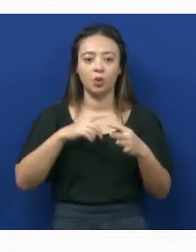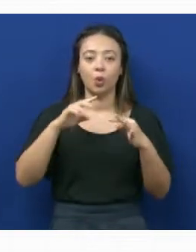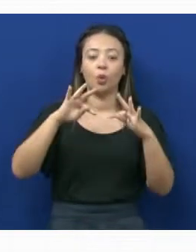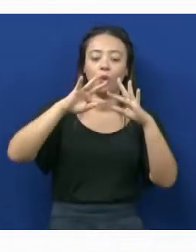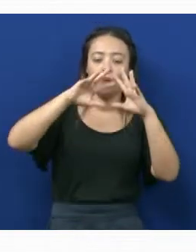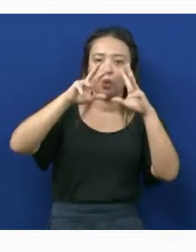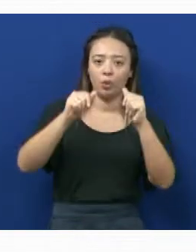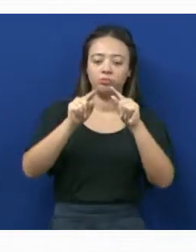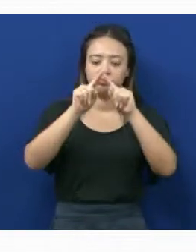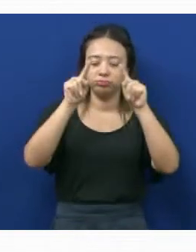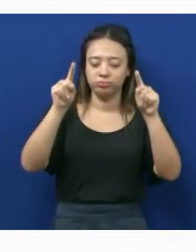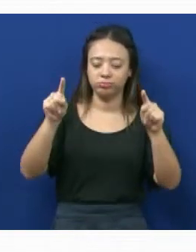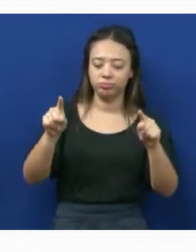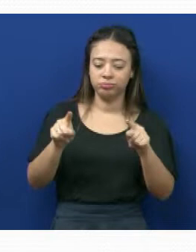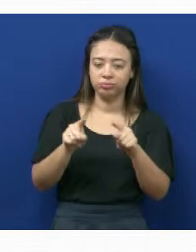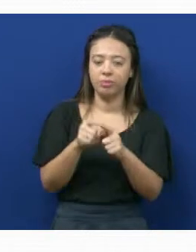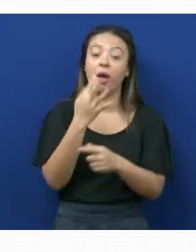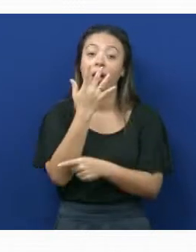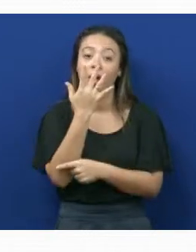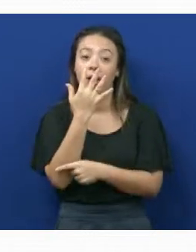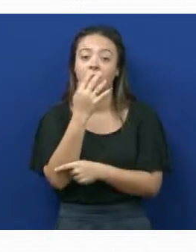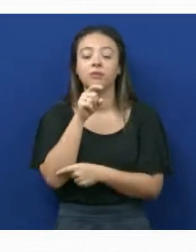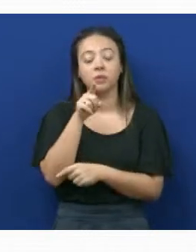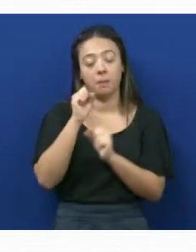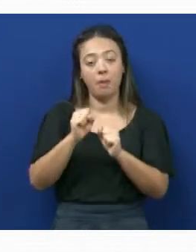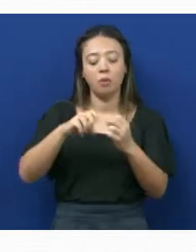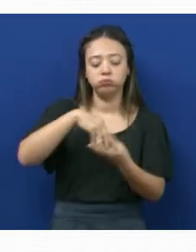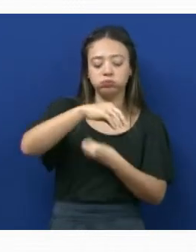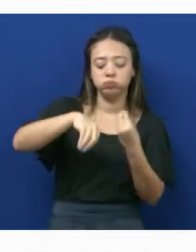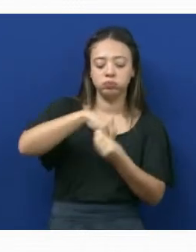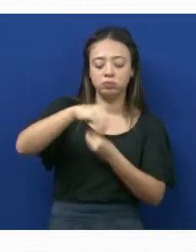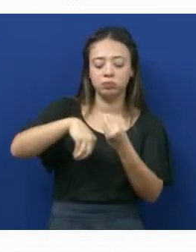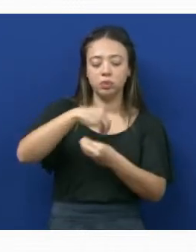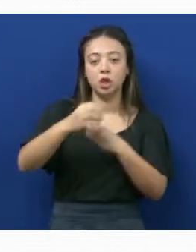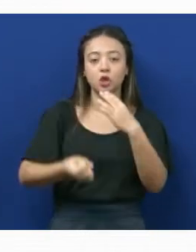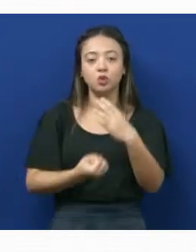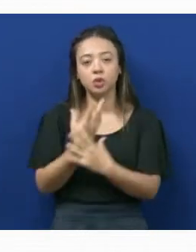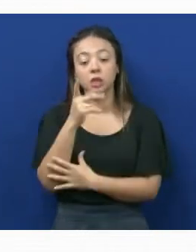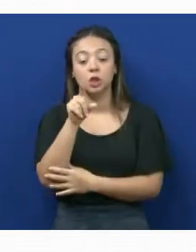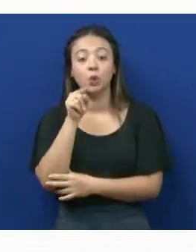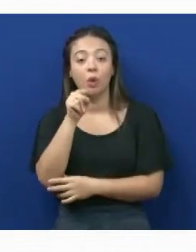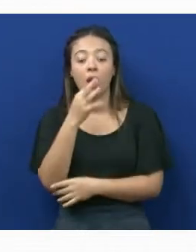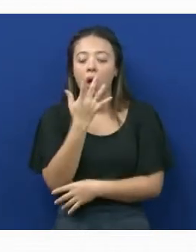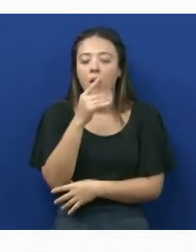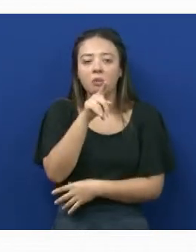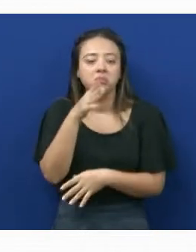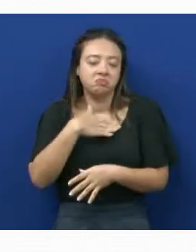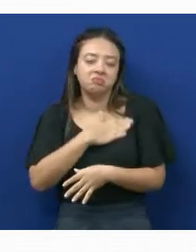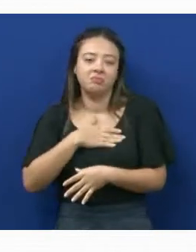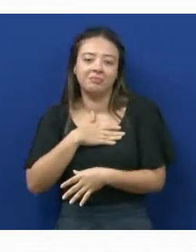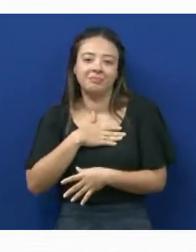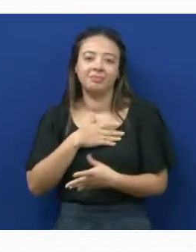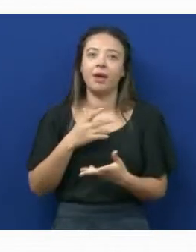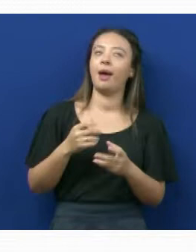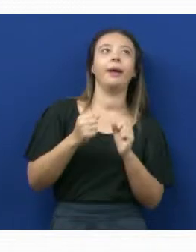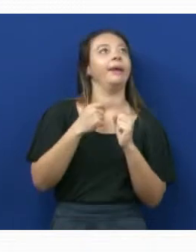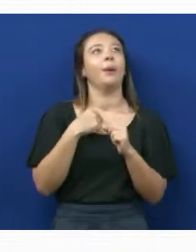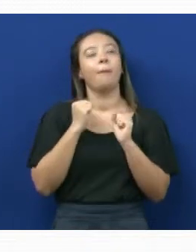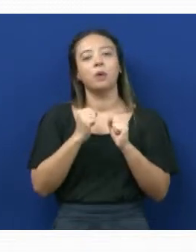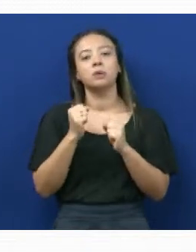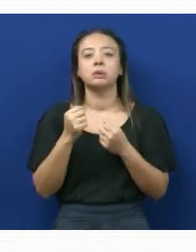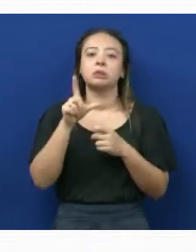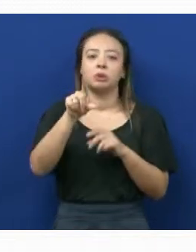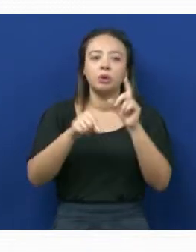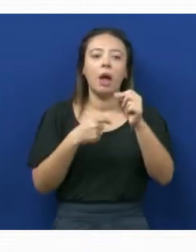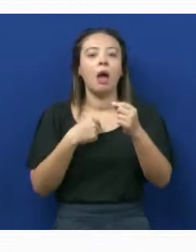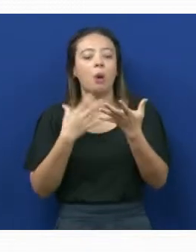para isso. Você sabe, vai poder misturar e escolher a cor que você mais se identifica. Ah, eu quero os meus quadros só com as cores